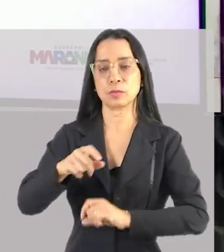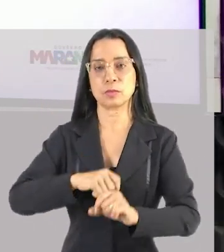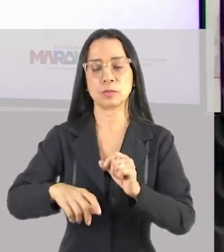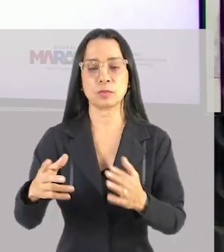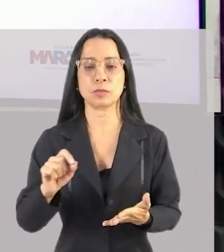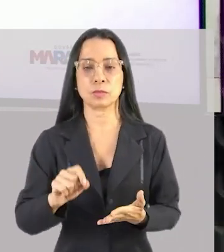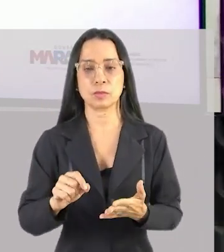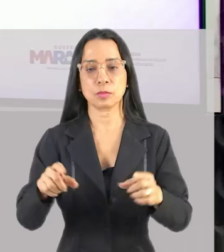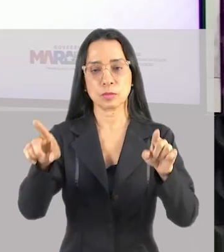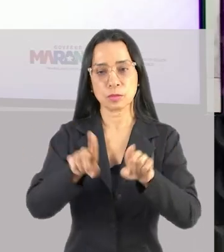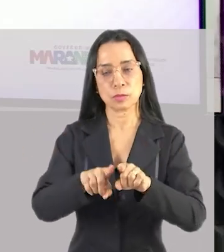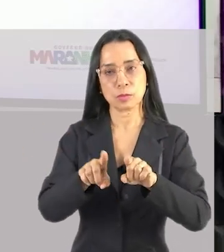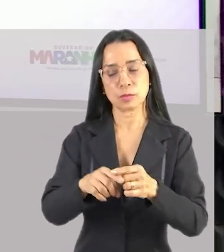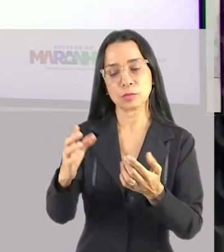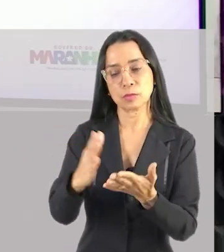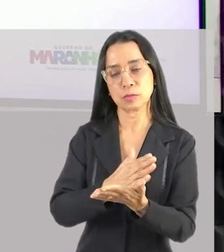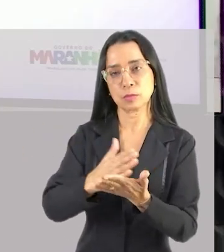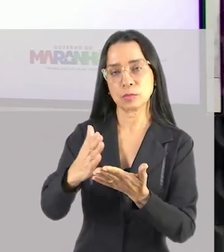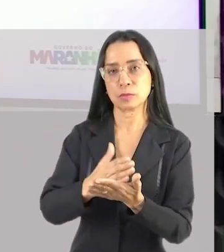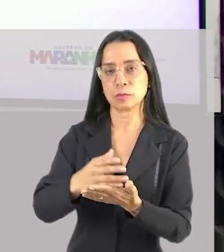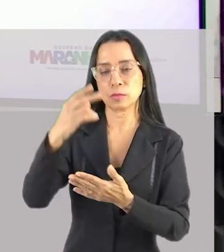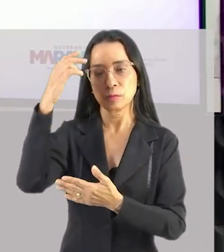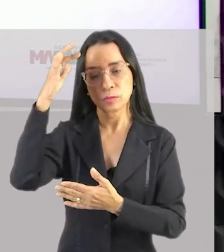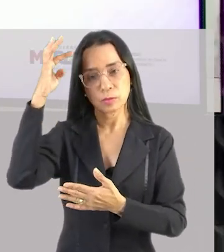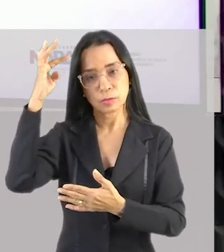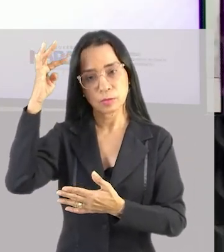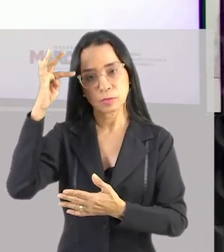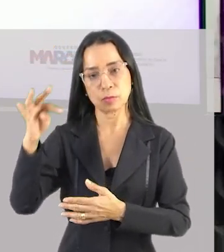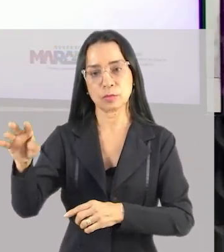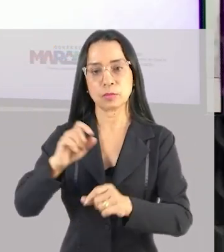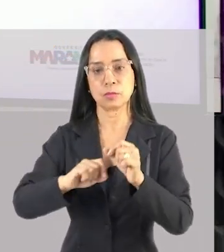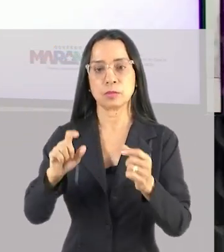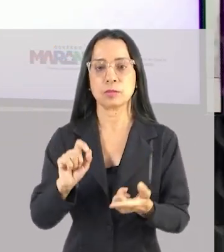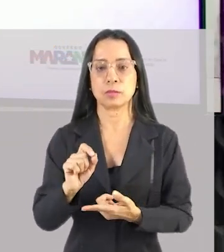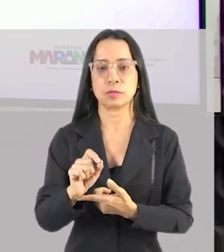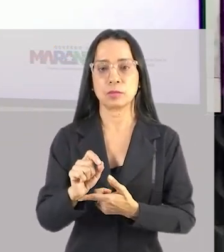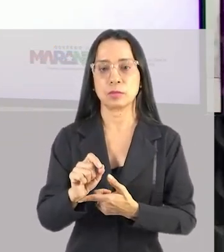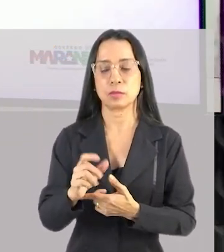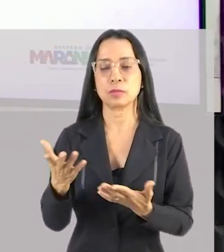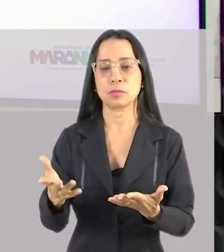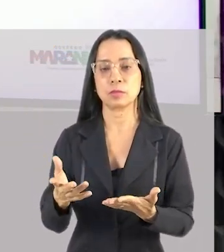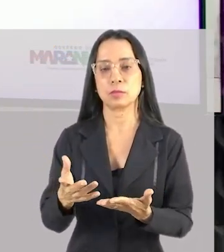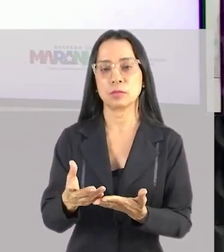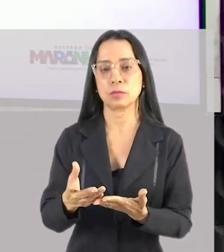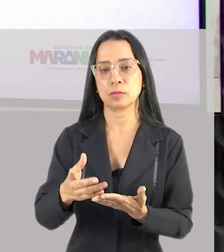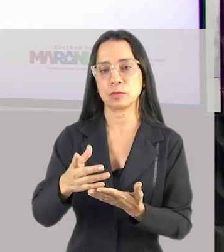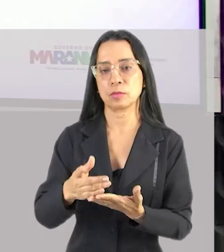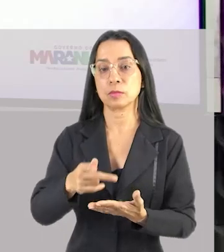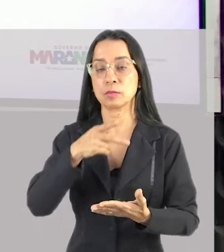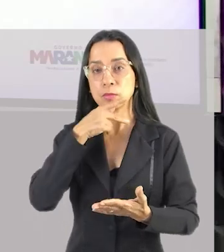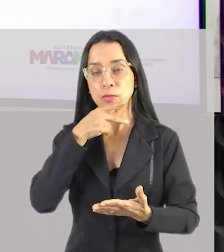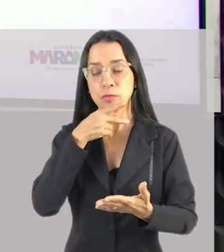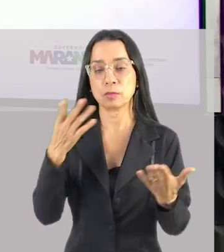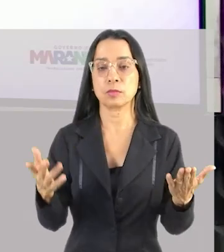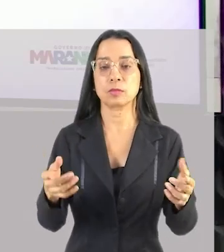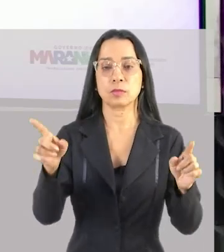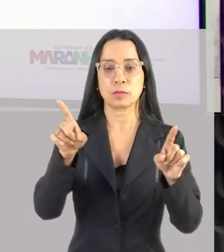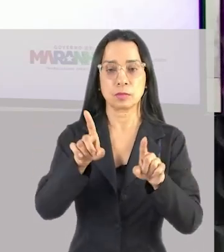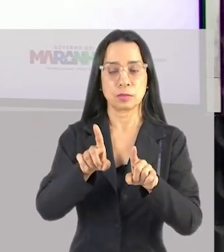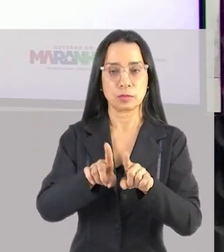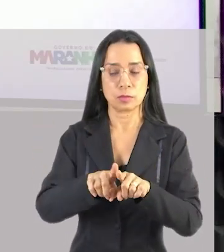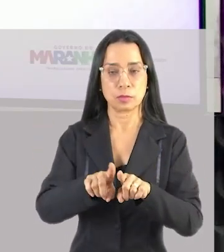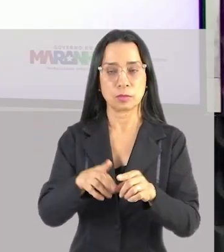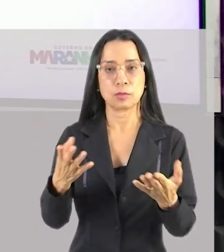pouco sobre algumas teorias, sobre algumas teorias do Platão, né? Falamos também um pouco, né,